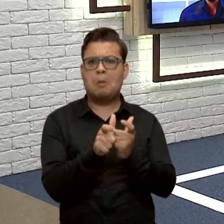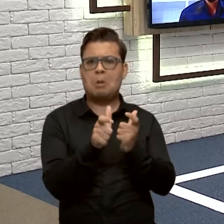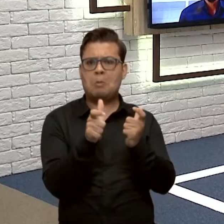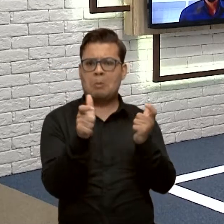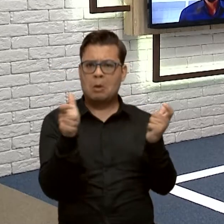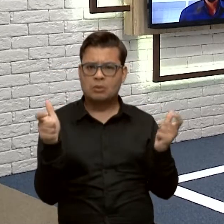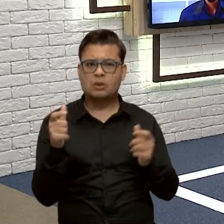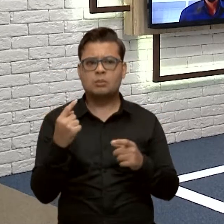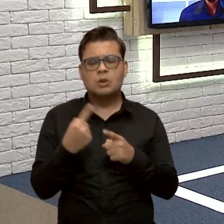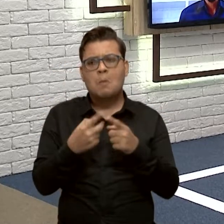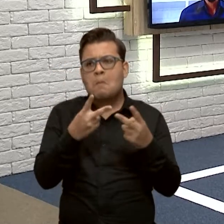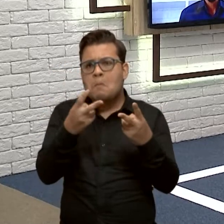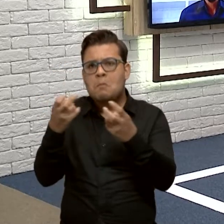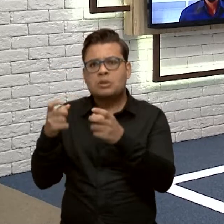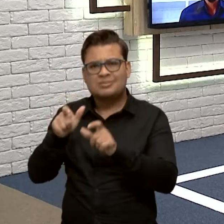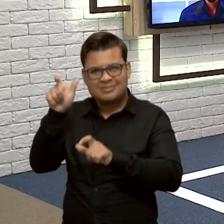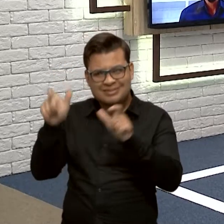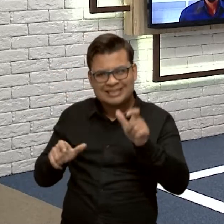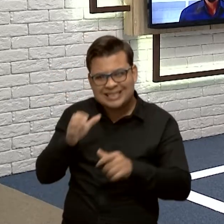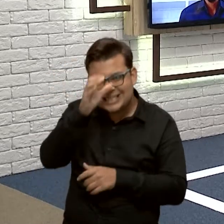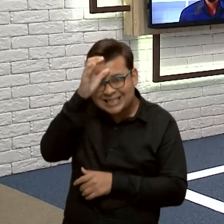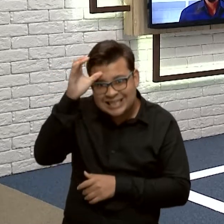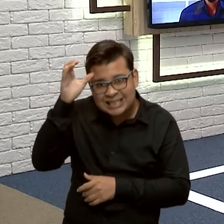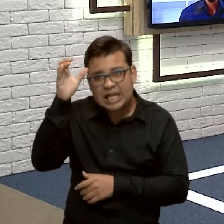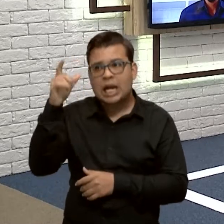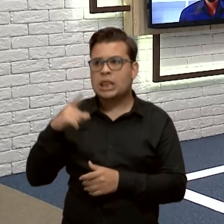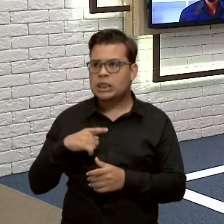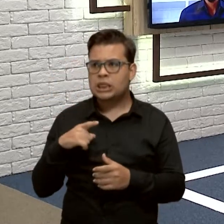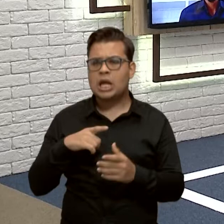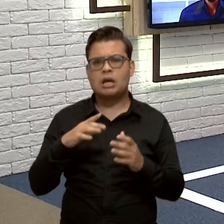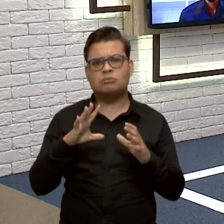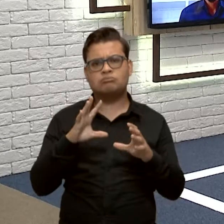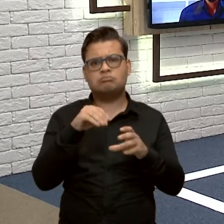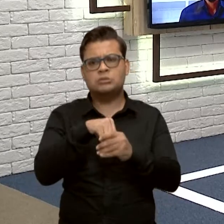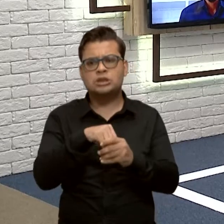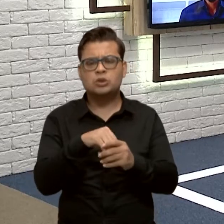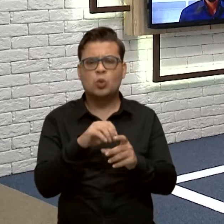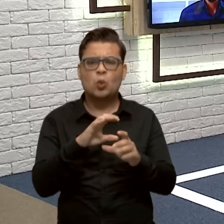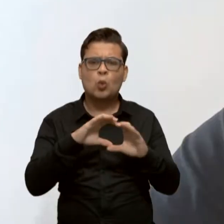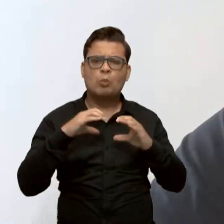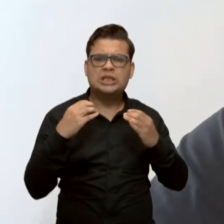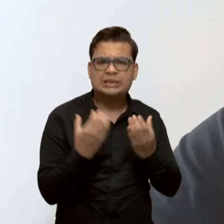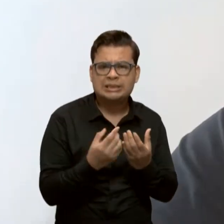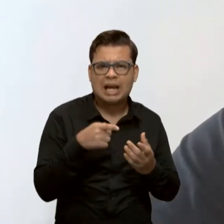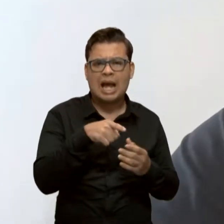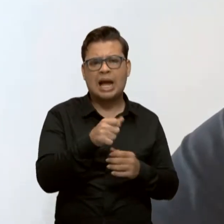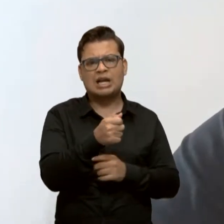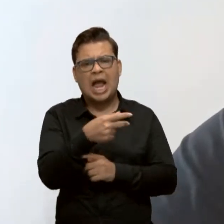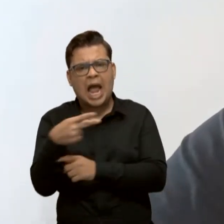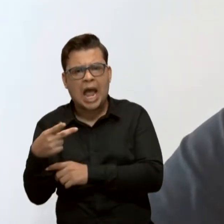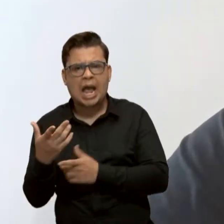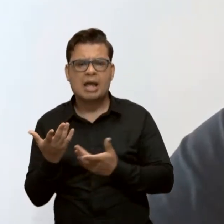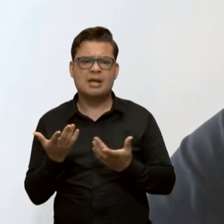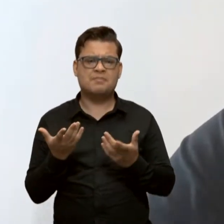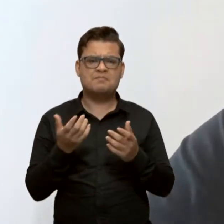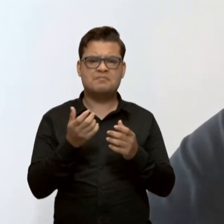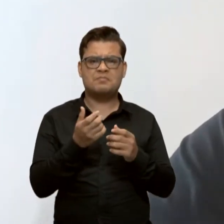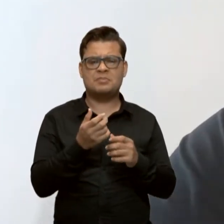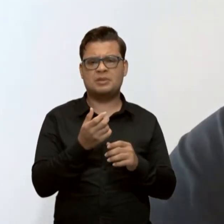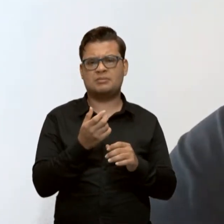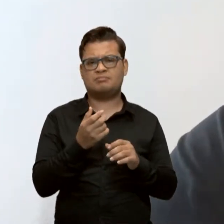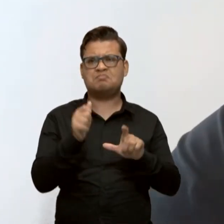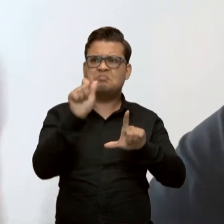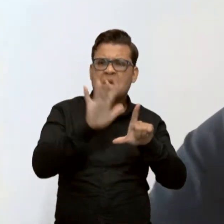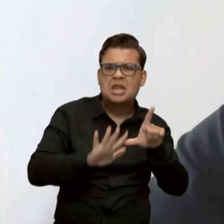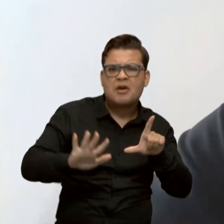comportamento do consumidor é que ele está em rede. Então, ele está em comunidades, né? Ele está em aplicativos, ele está em